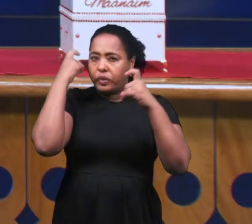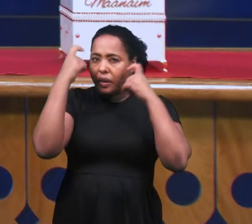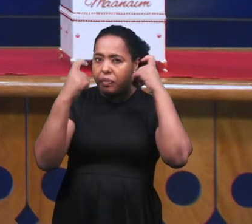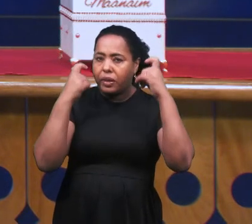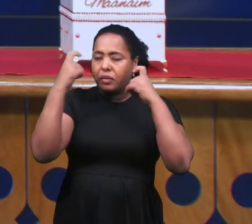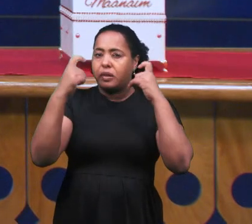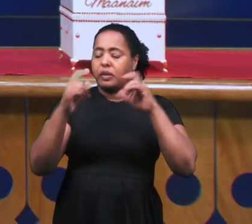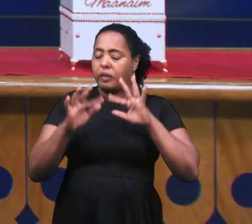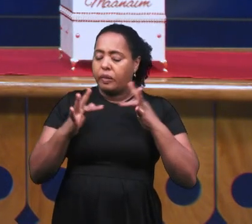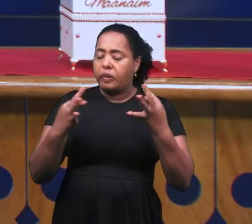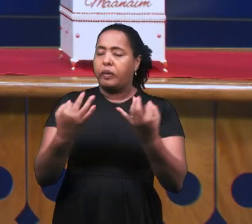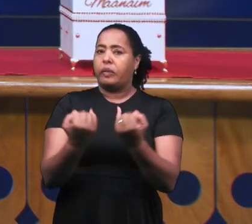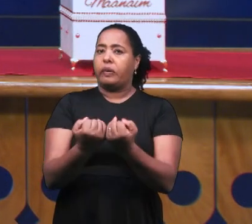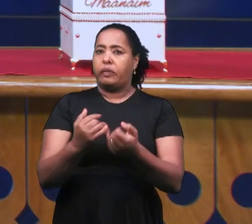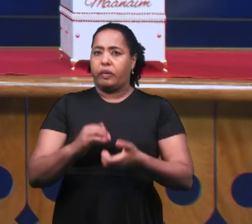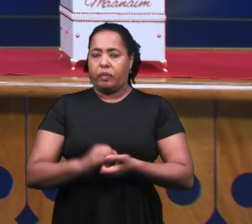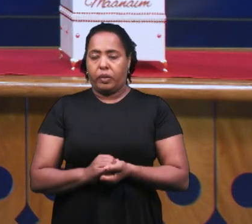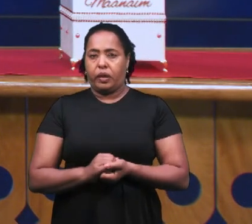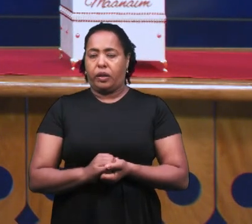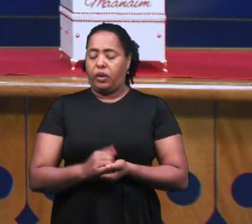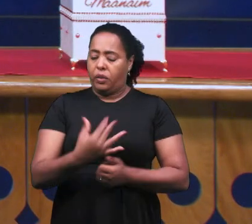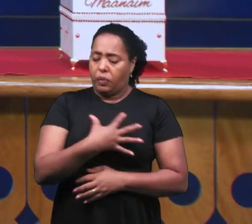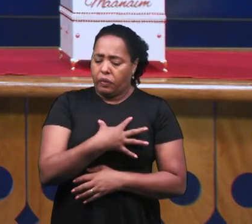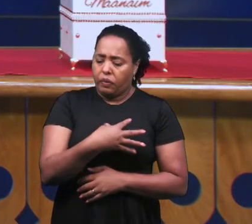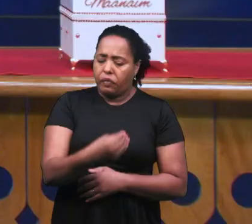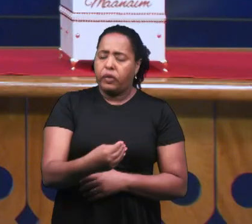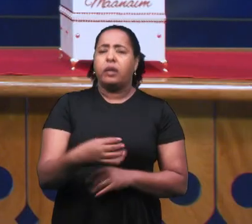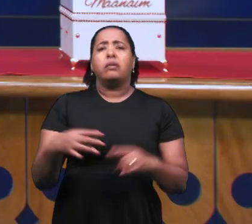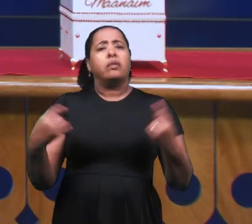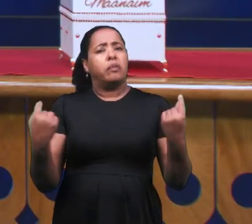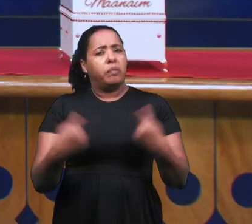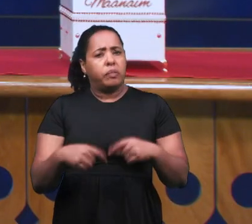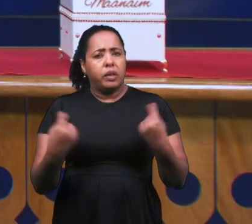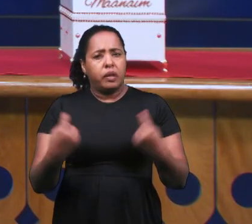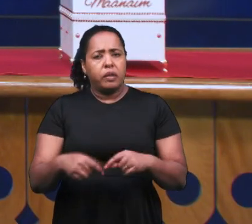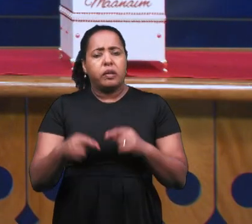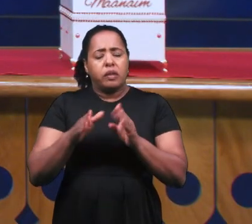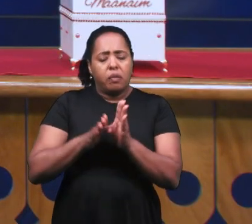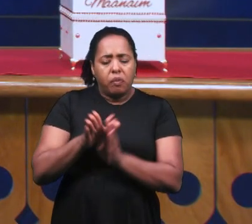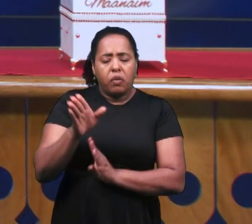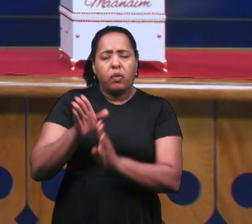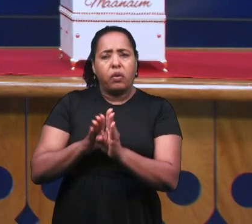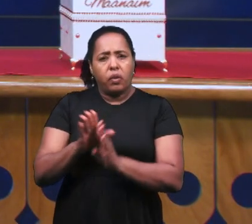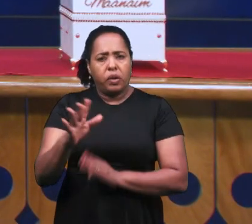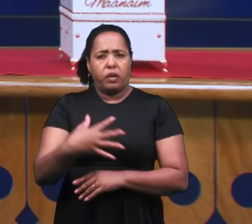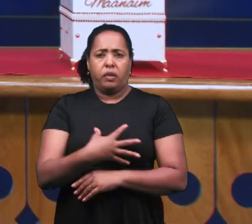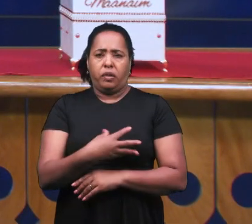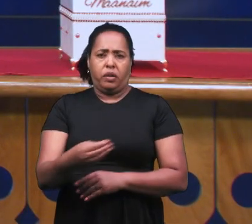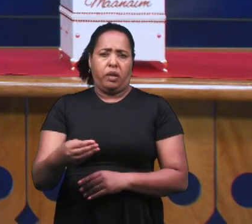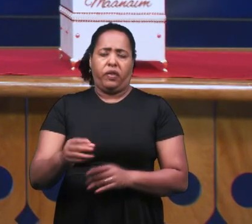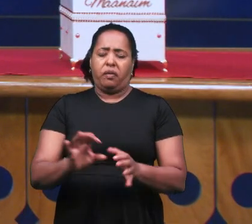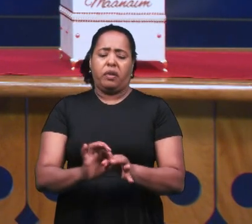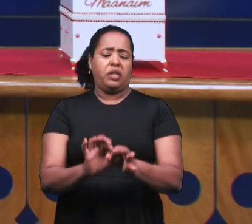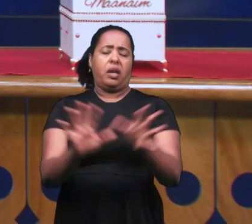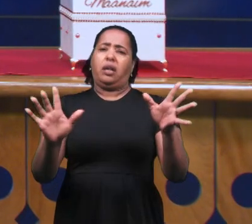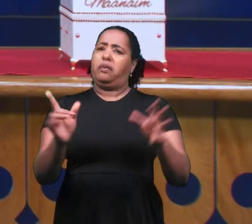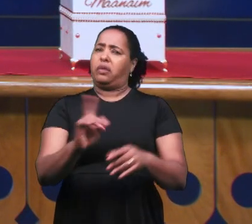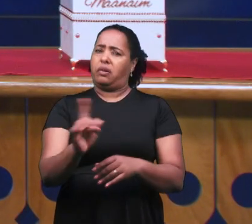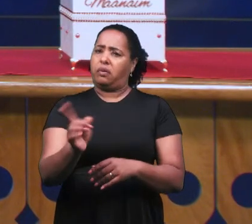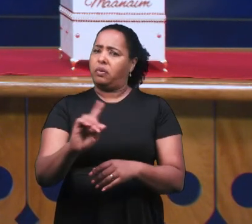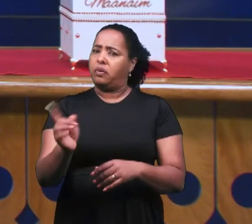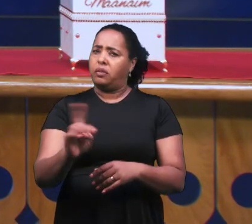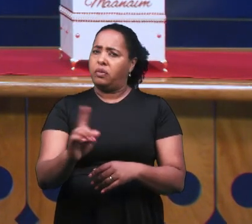uma família que está orientando os filhos, tem que estar orientando seus filhos. Não deixe. Não é